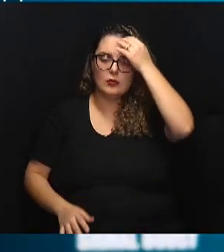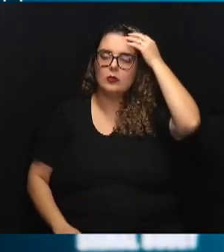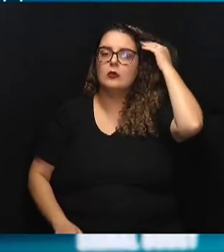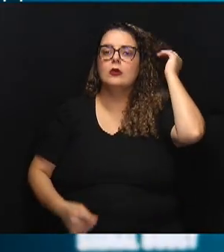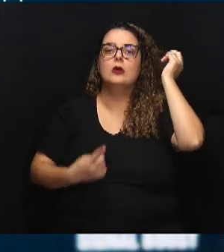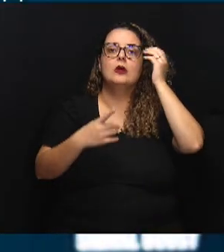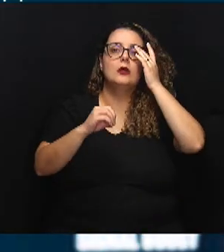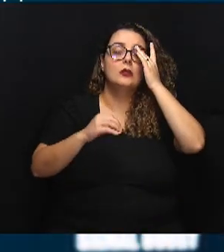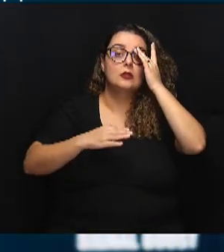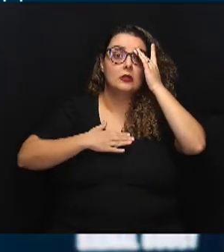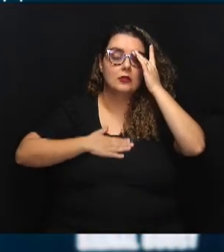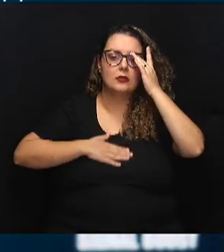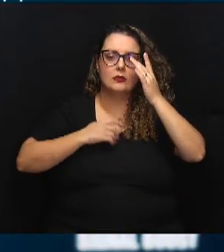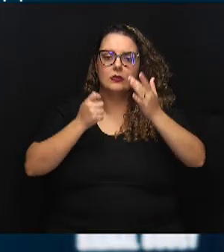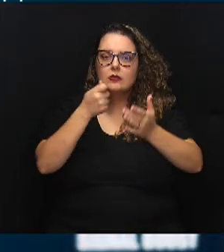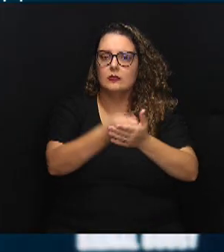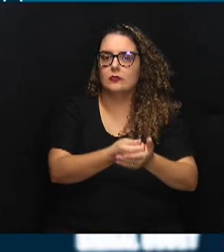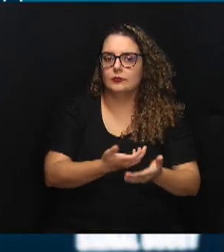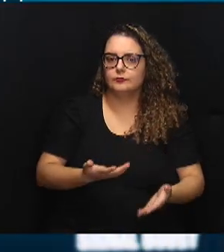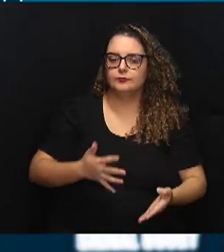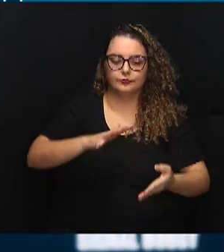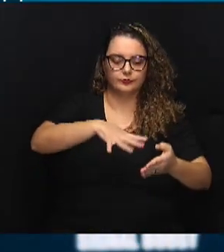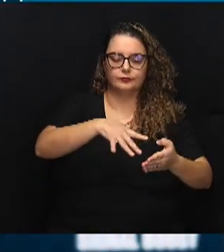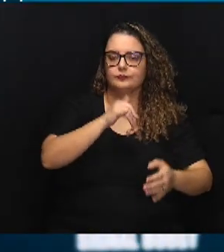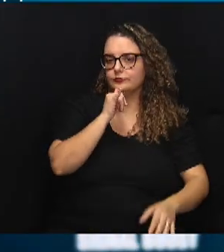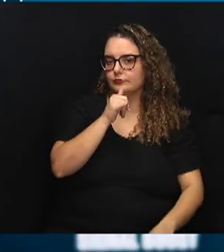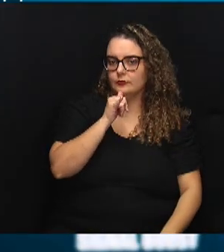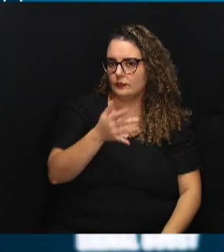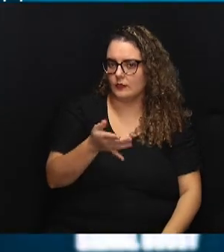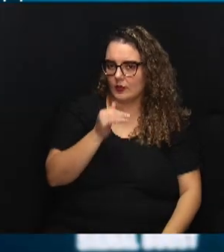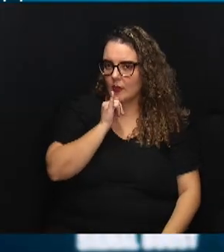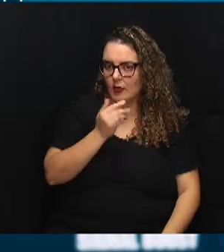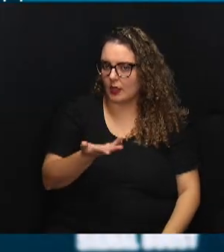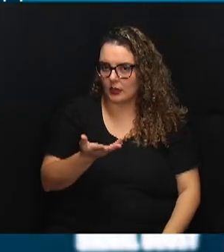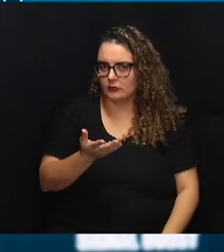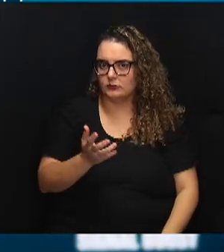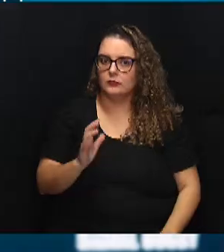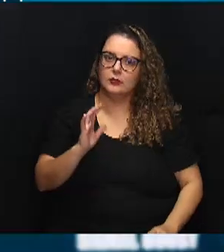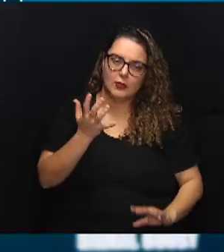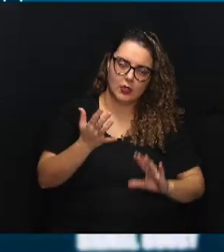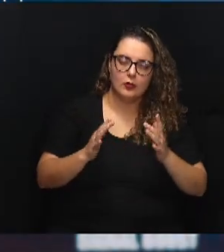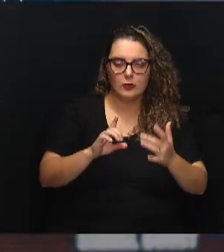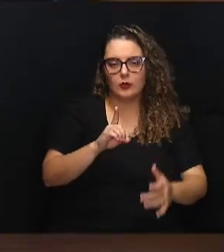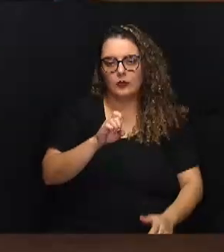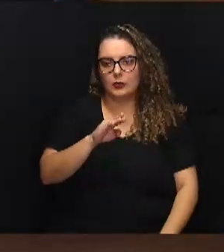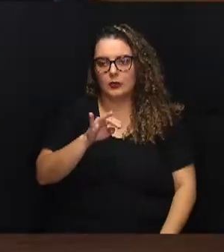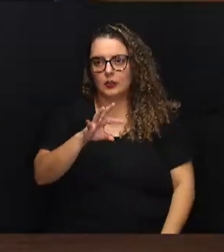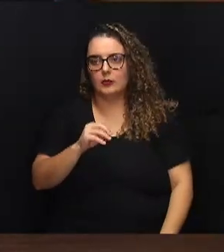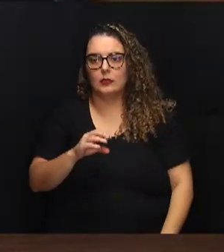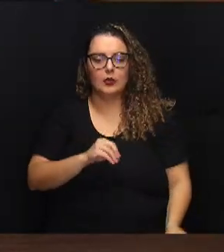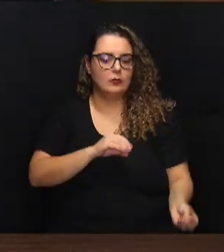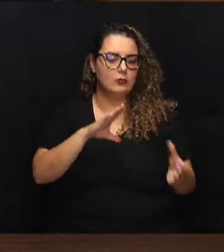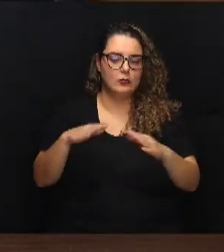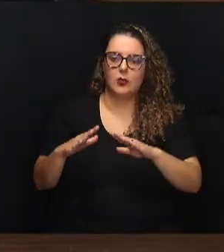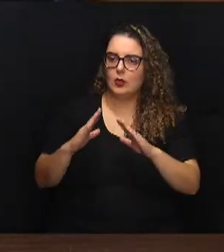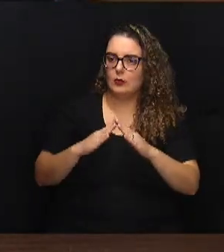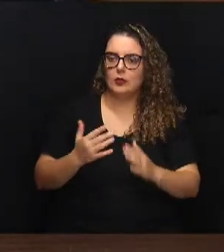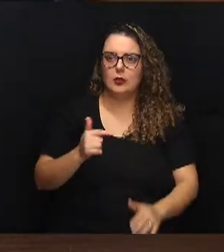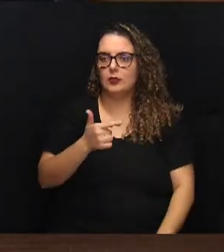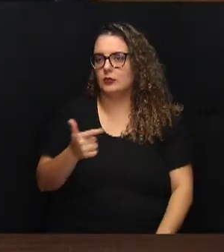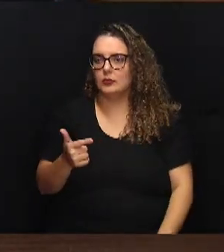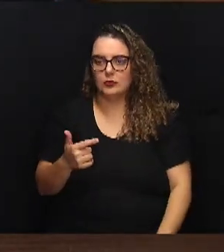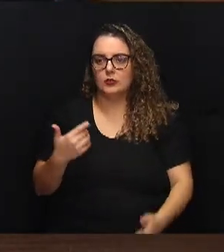agosto, eu vou pagar uma conta de energia elétrica. E vai ocorrendo os débitos. eu mudei de casa, não tenho mais